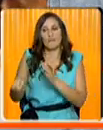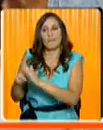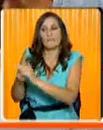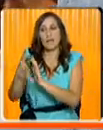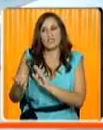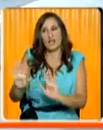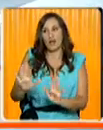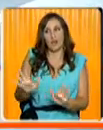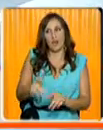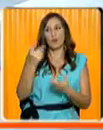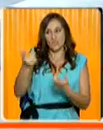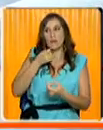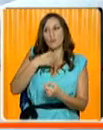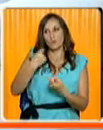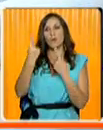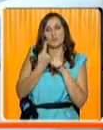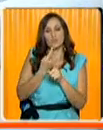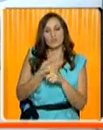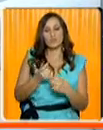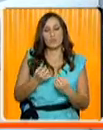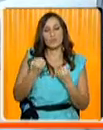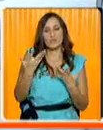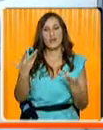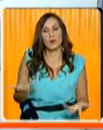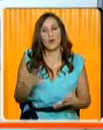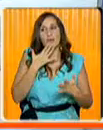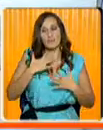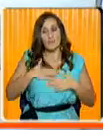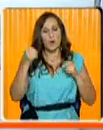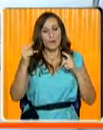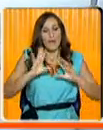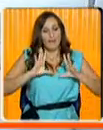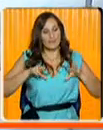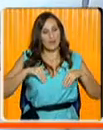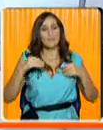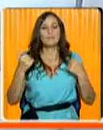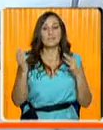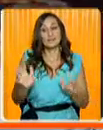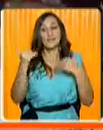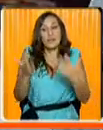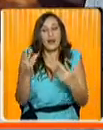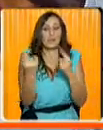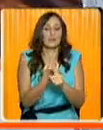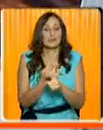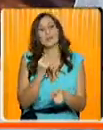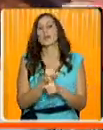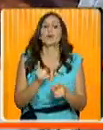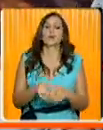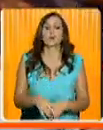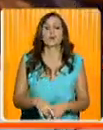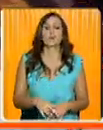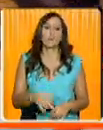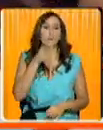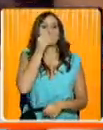forçar mais. Isto é o que ele consegue dar agora. Pronto. Mas portanto, tem que dar alguma tem coisa. Tem que dar alguma coisa, não é? Percebem. Aquela coisa